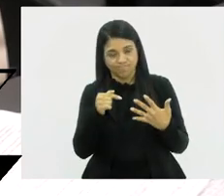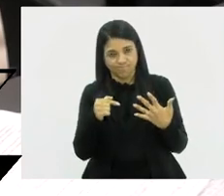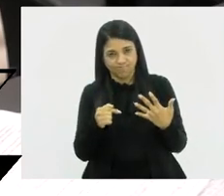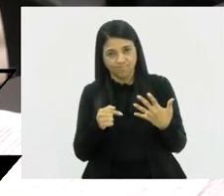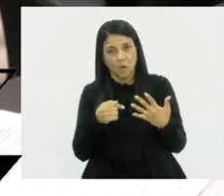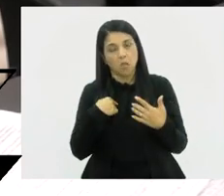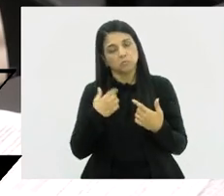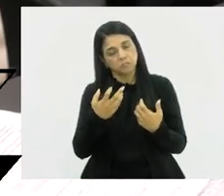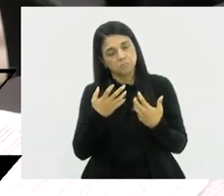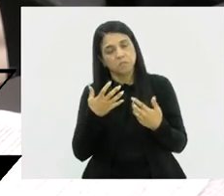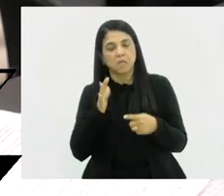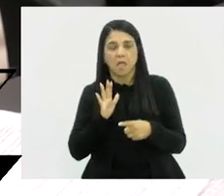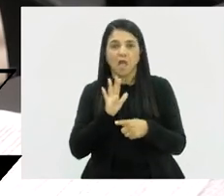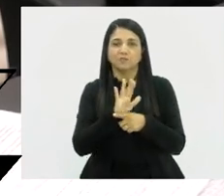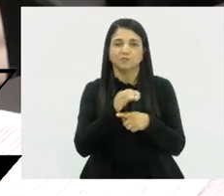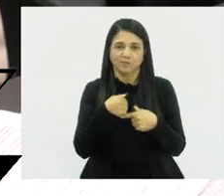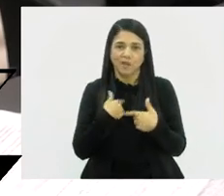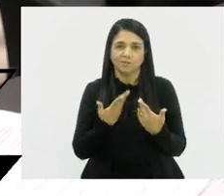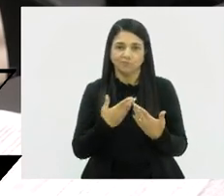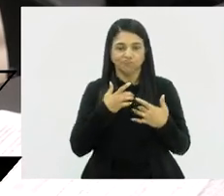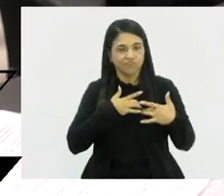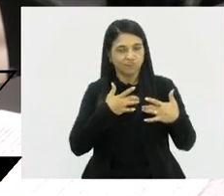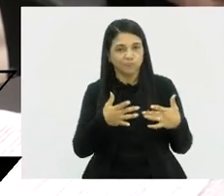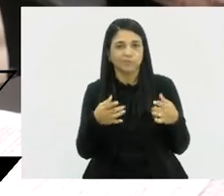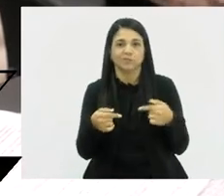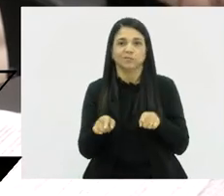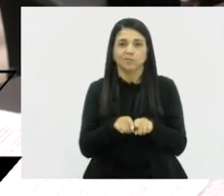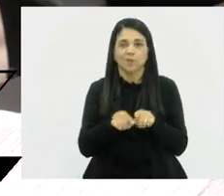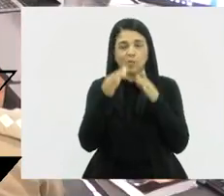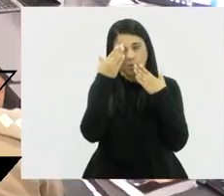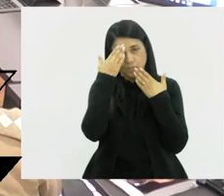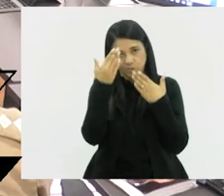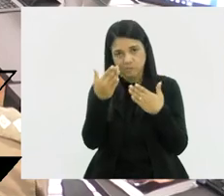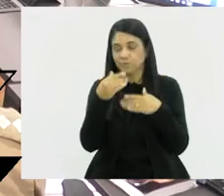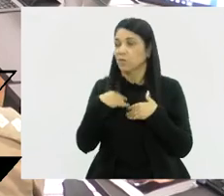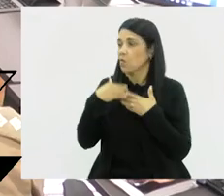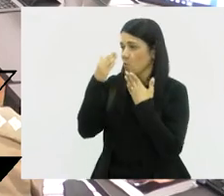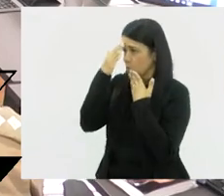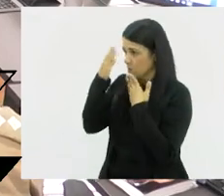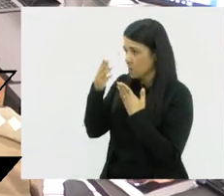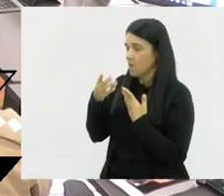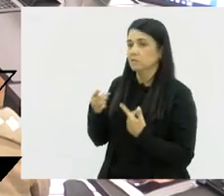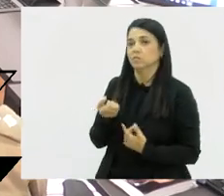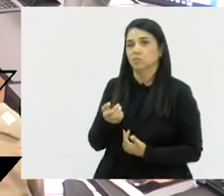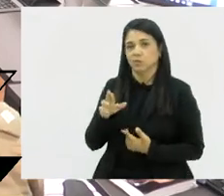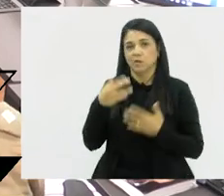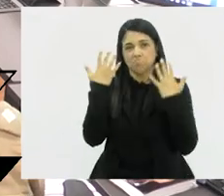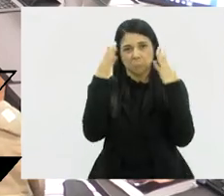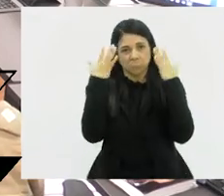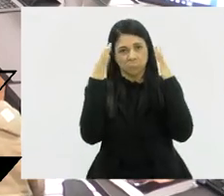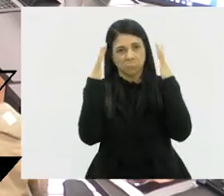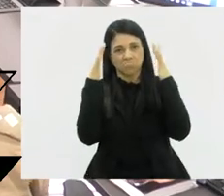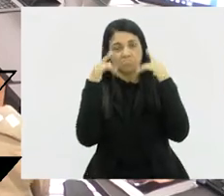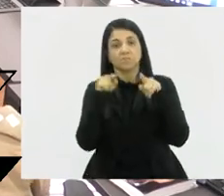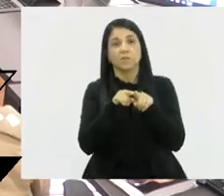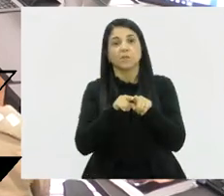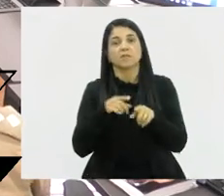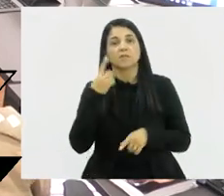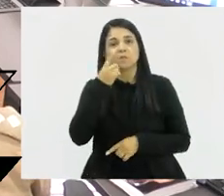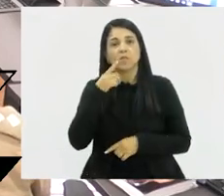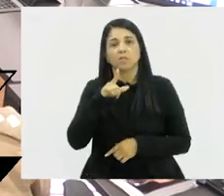ter contribuído de alguma forma e me coloco à disposição. Muito obrigada. Muito bom. Presidente. Obrigado, parabéns pela fala. Deputado Léo Vieira.